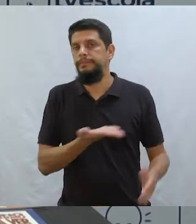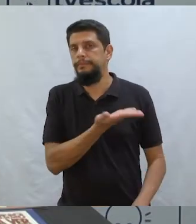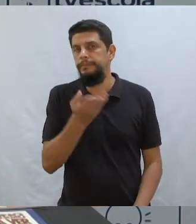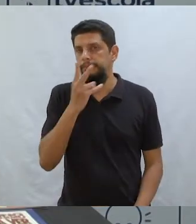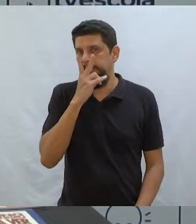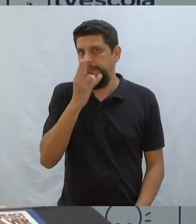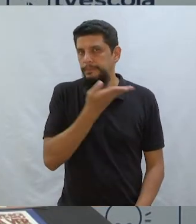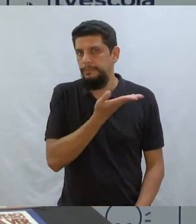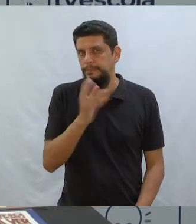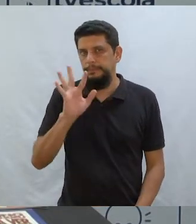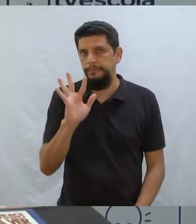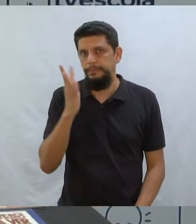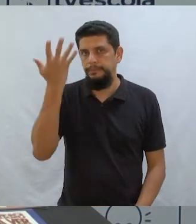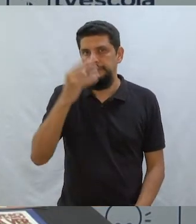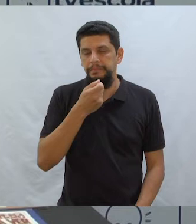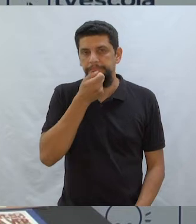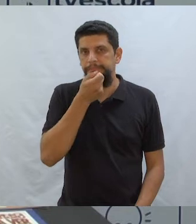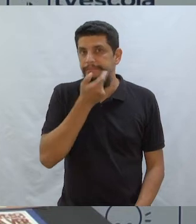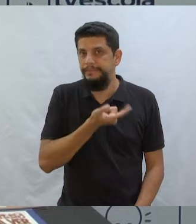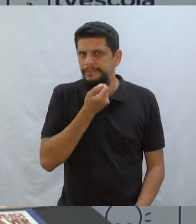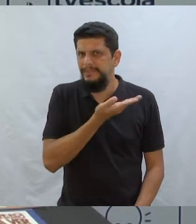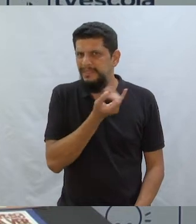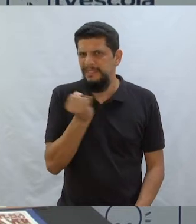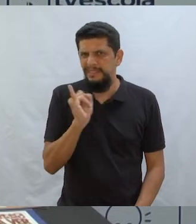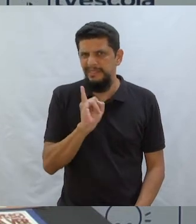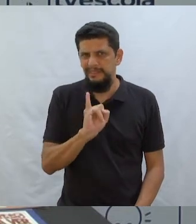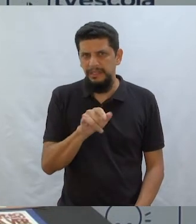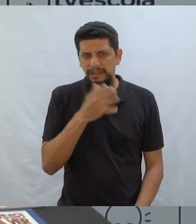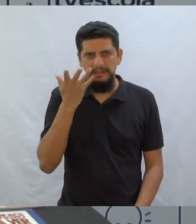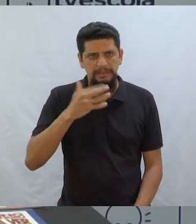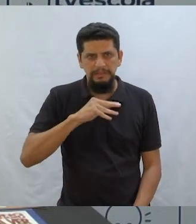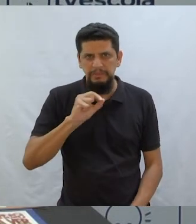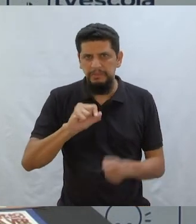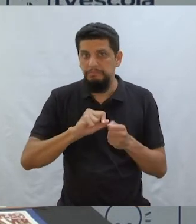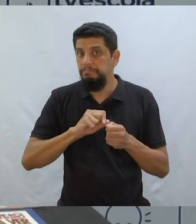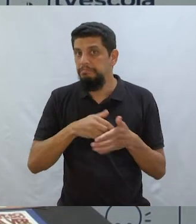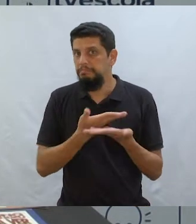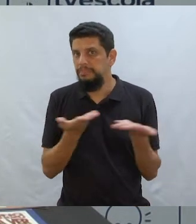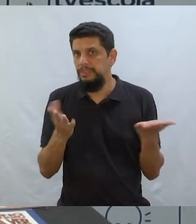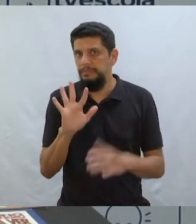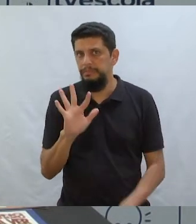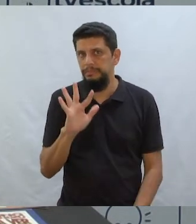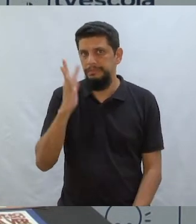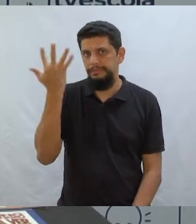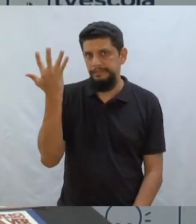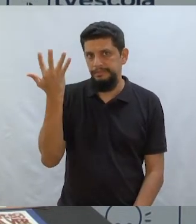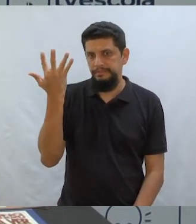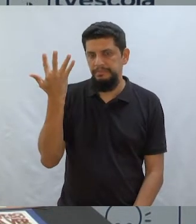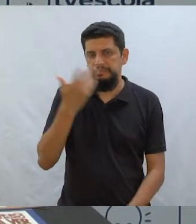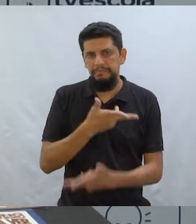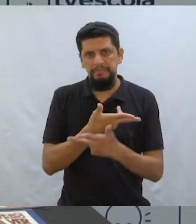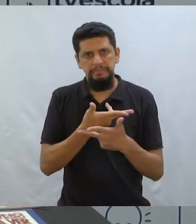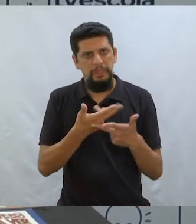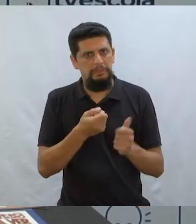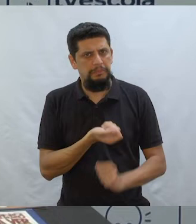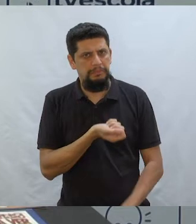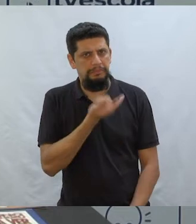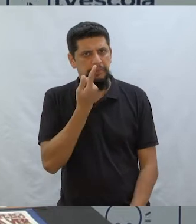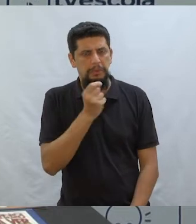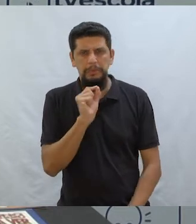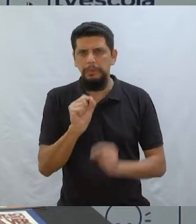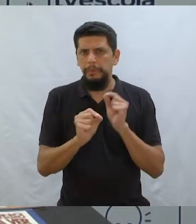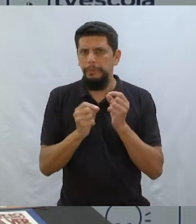e então o que que você acha que aconteceu de engraçado Será que essas crianças aprontaram que aconteceu algo